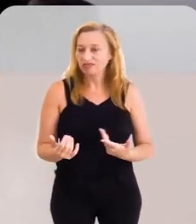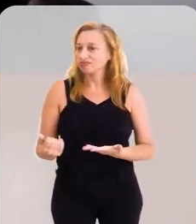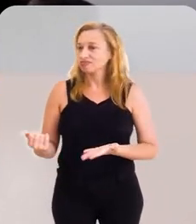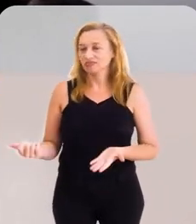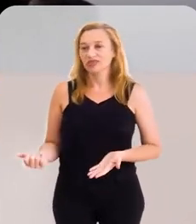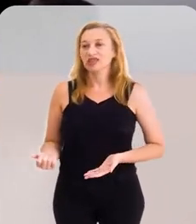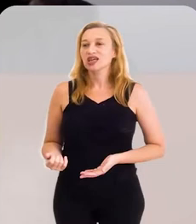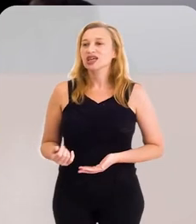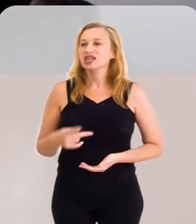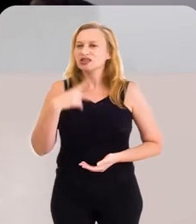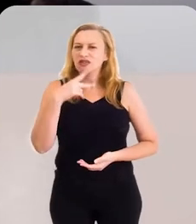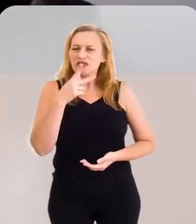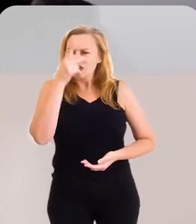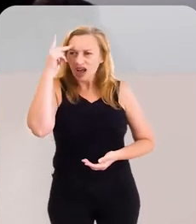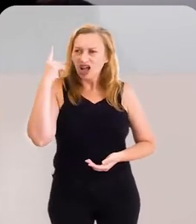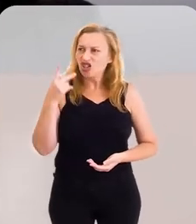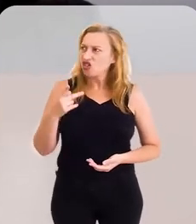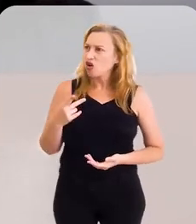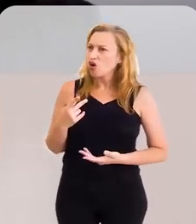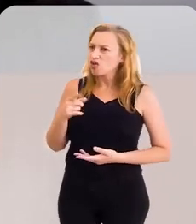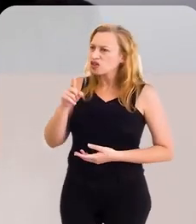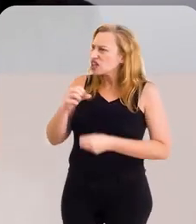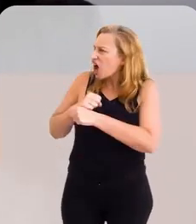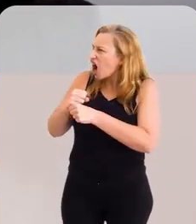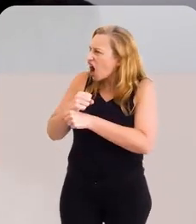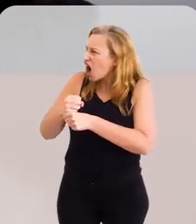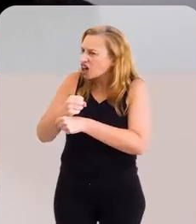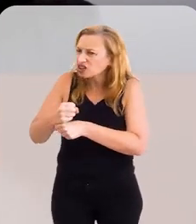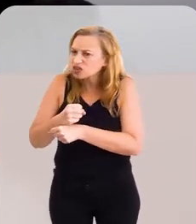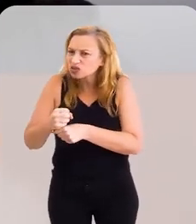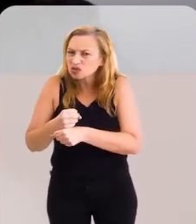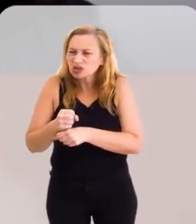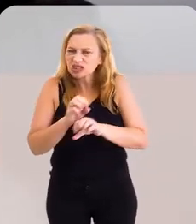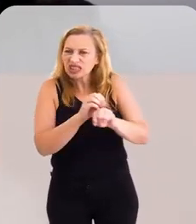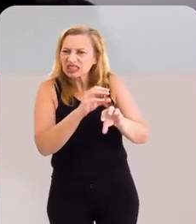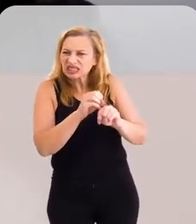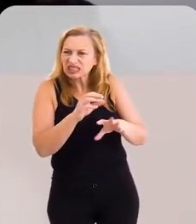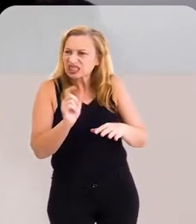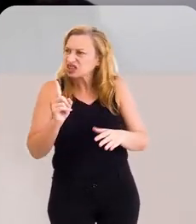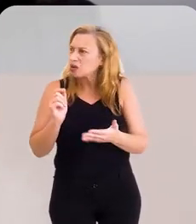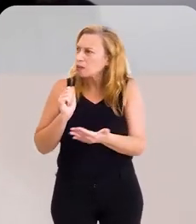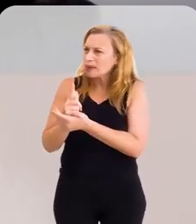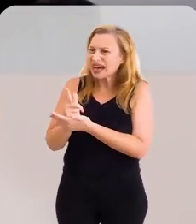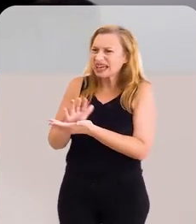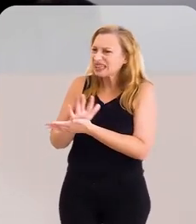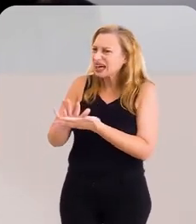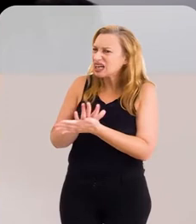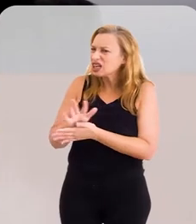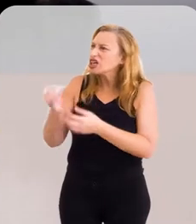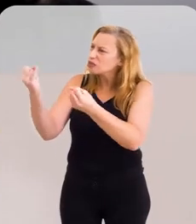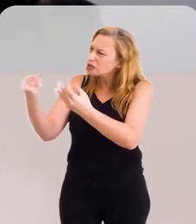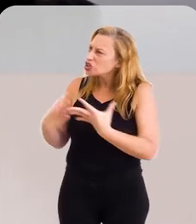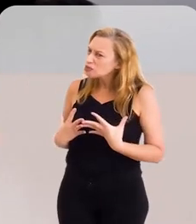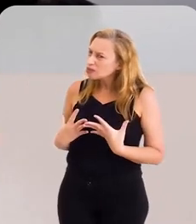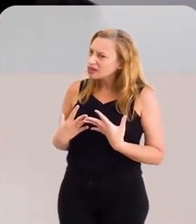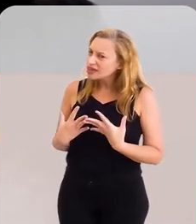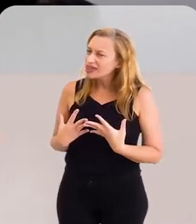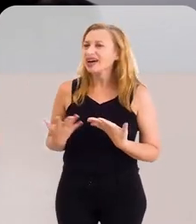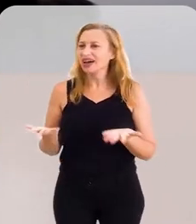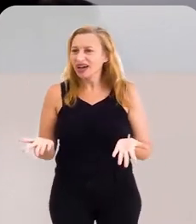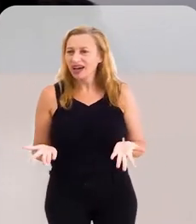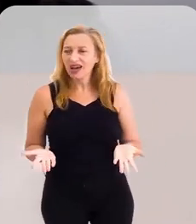somos remunerados. As pessoas dizem, nossa, mas você dá aula tantos anos sem ser remunerada. Se eu pudesse explicar o quanto eu